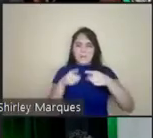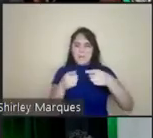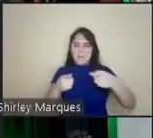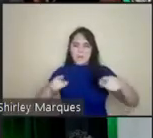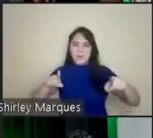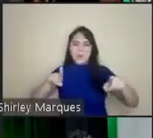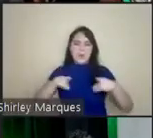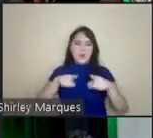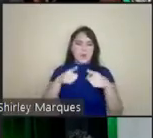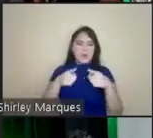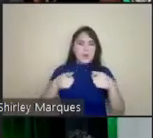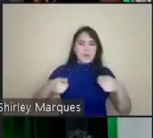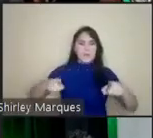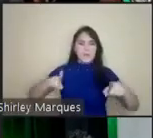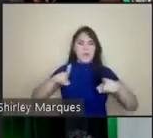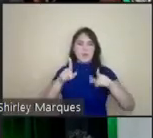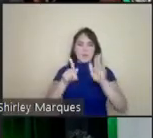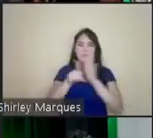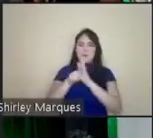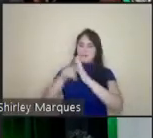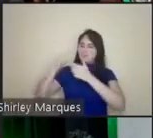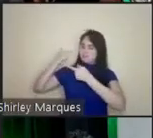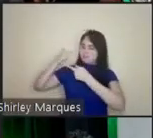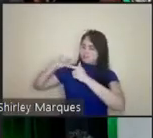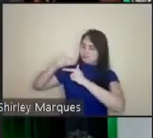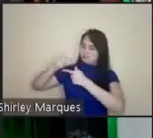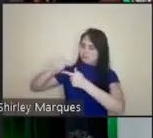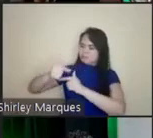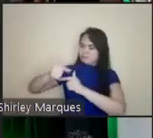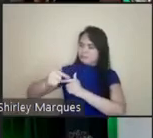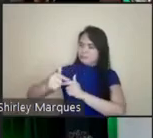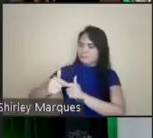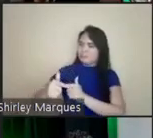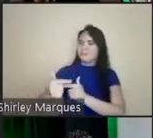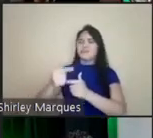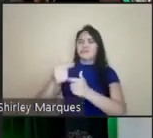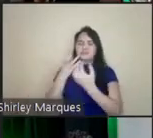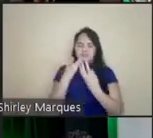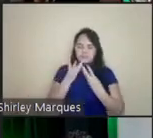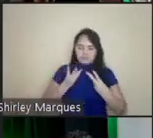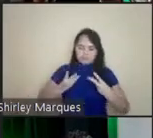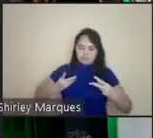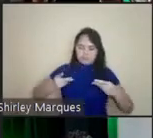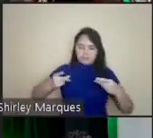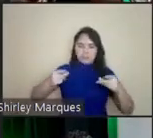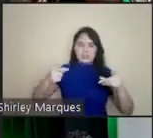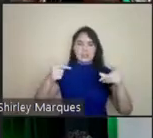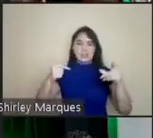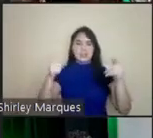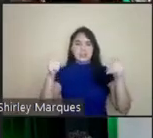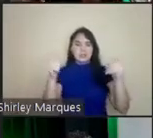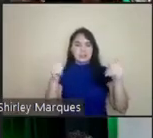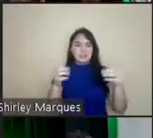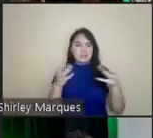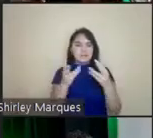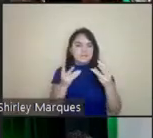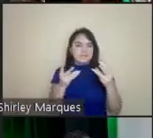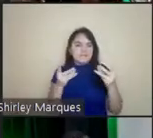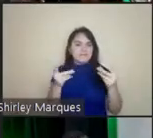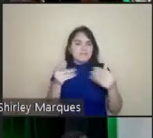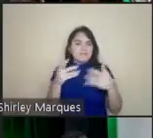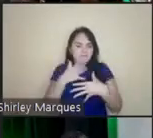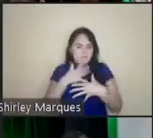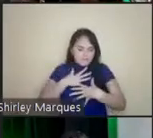diluindo-me em músicas ancestrais, diluindo-me em folk, diluindo-me em country, diluindo-me